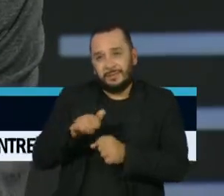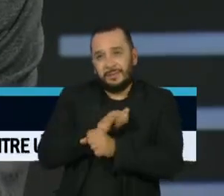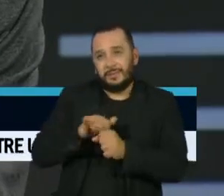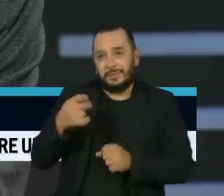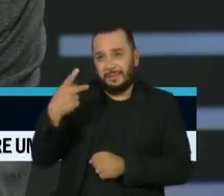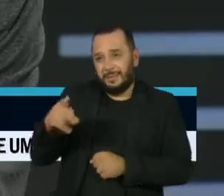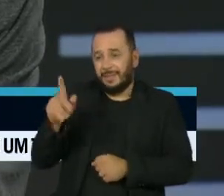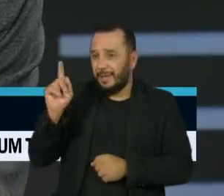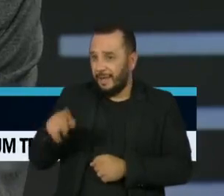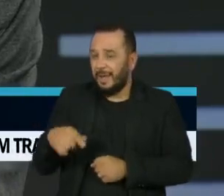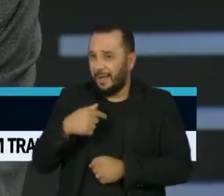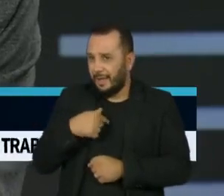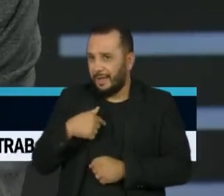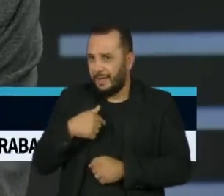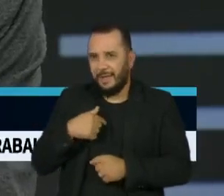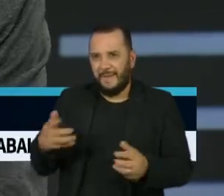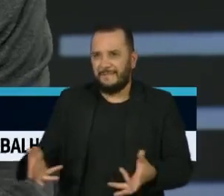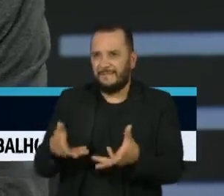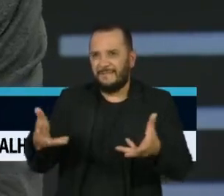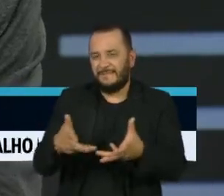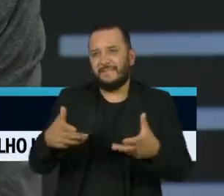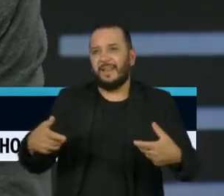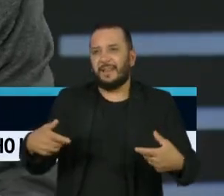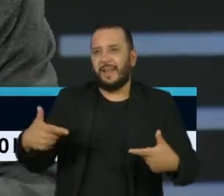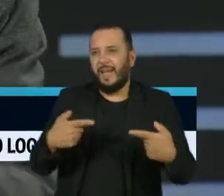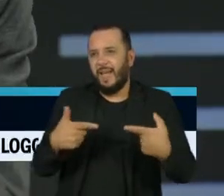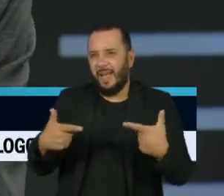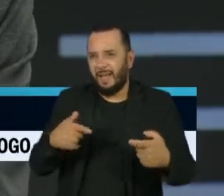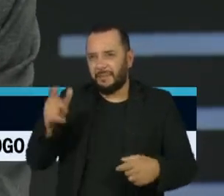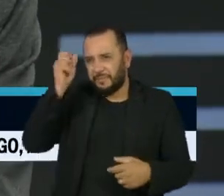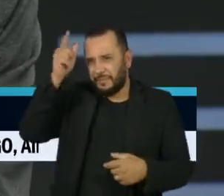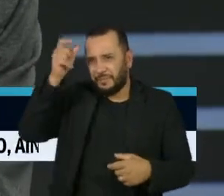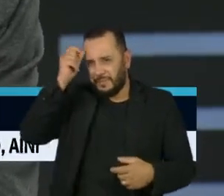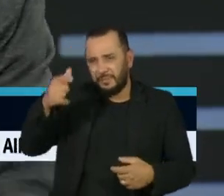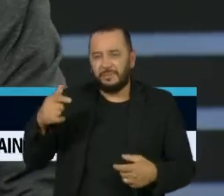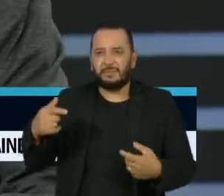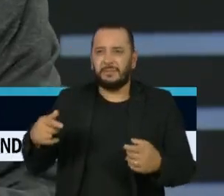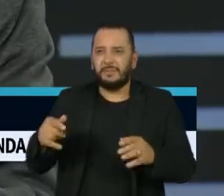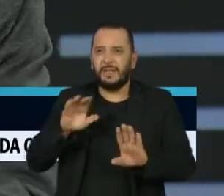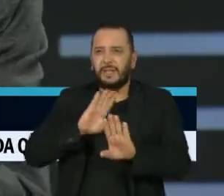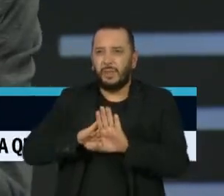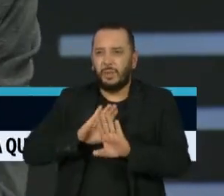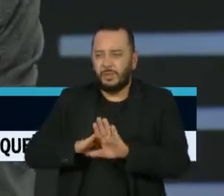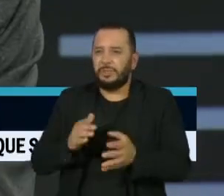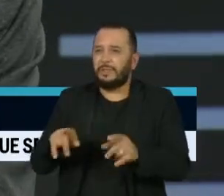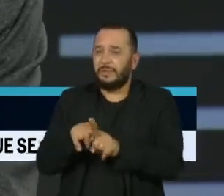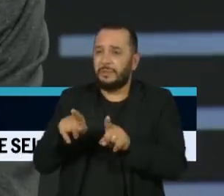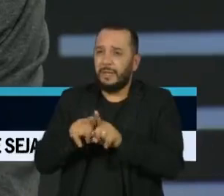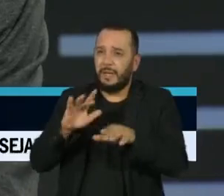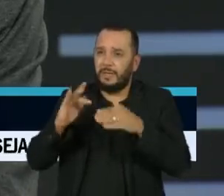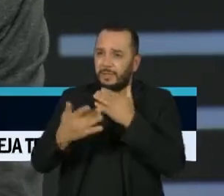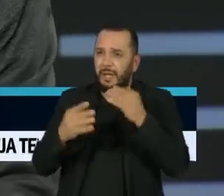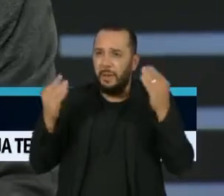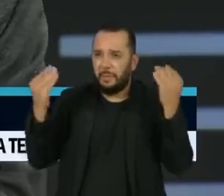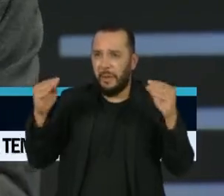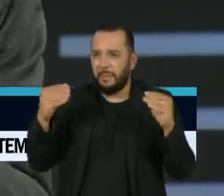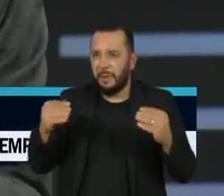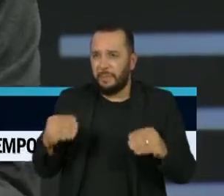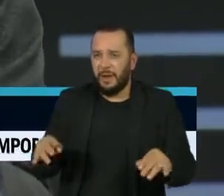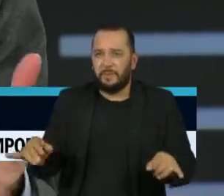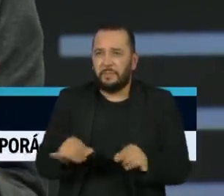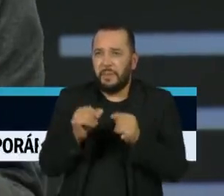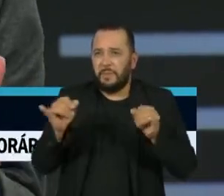é seguir, atiçar a guerra cultural. Então, é usar as redes sociais para falar as barbaridades que ele fala, porque,